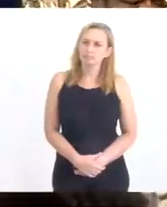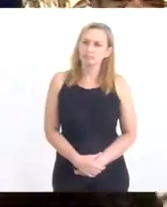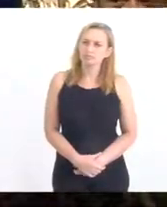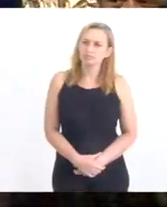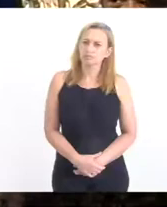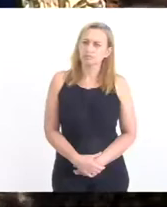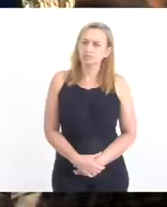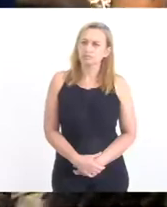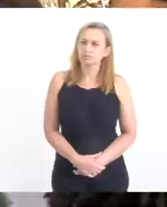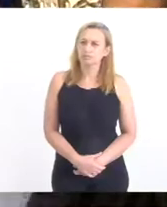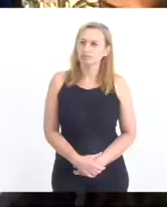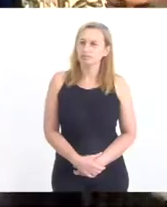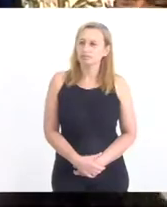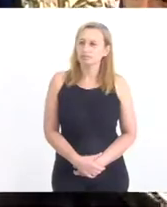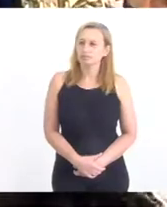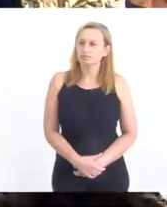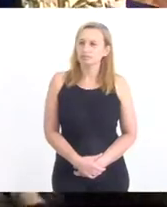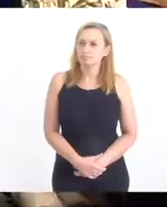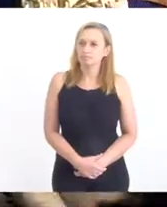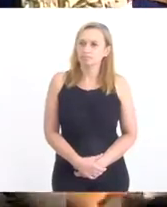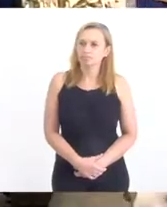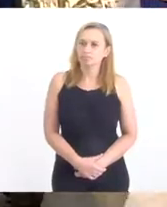E aí